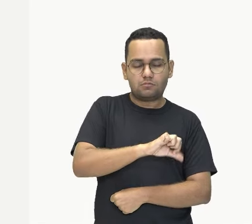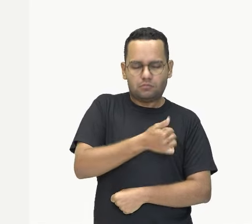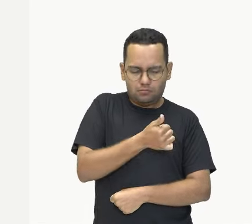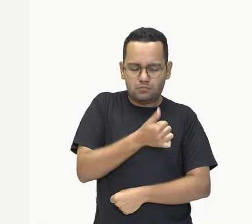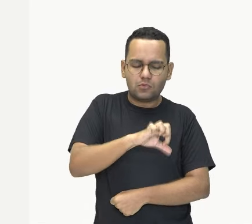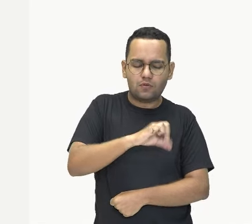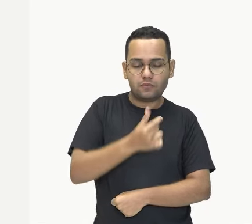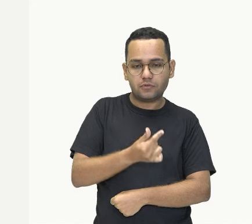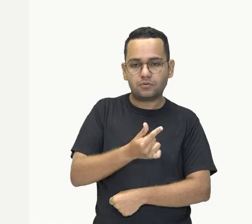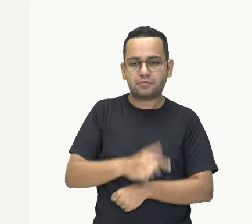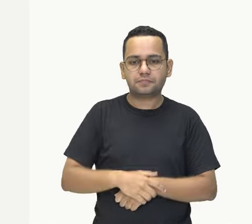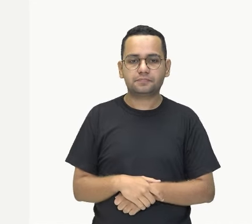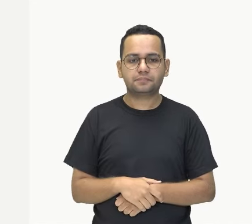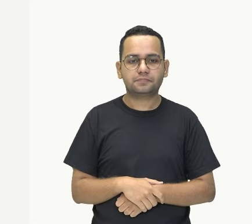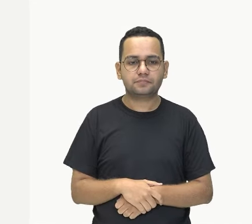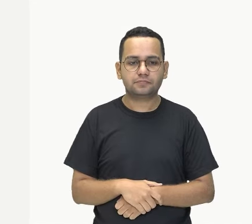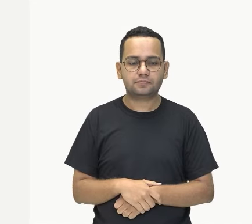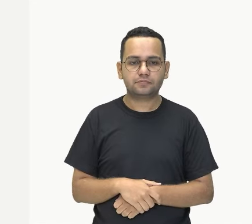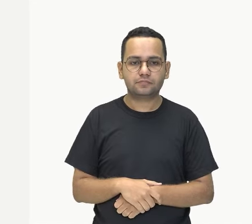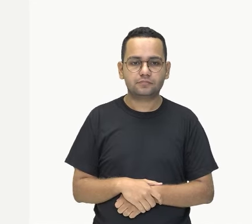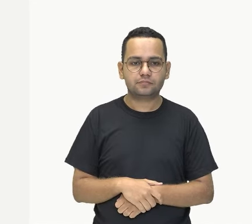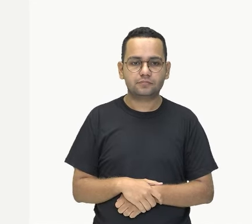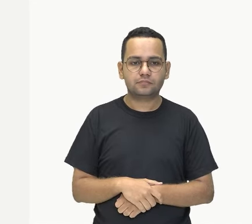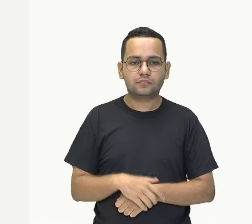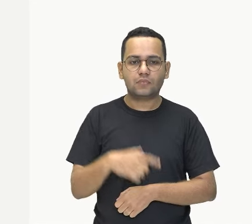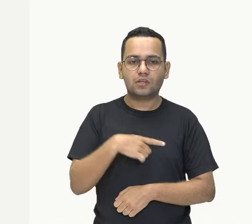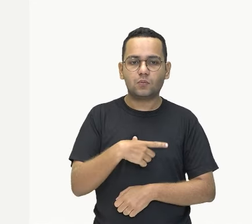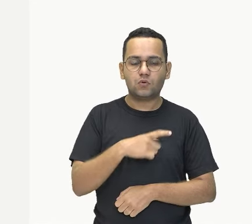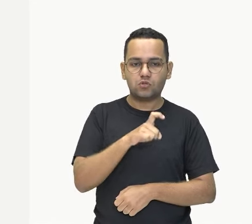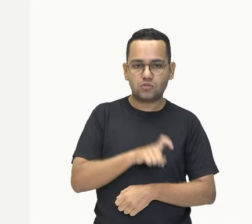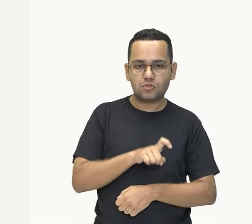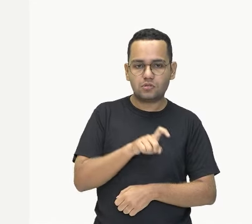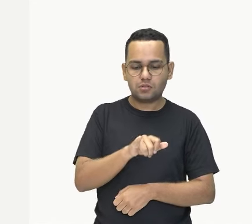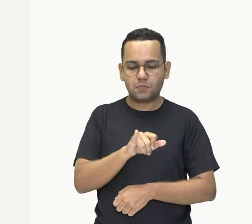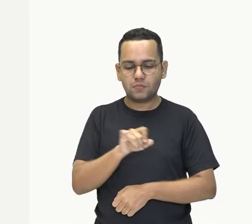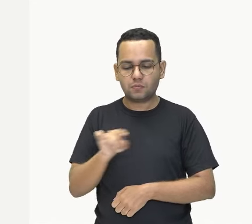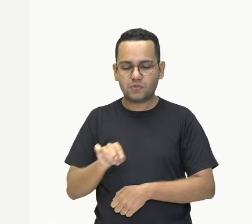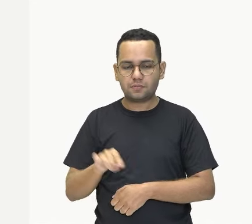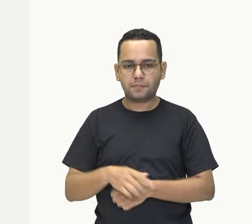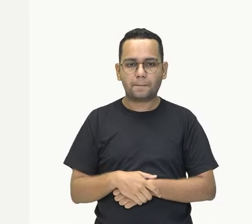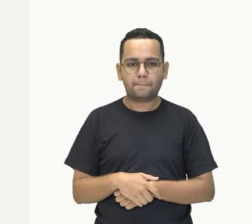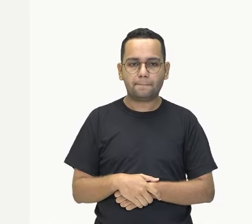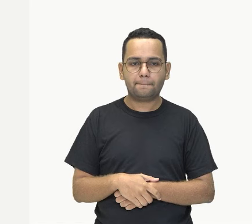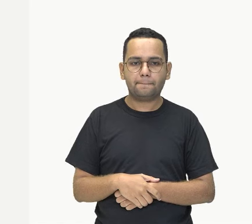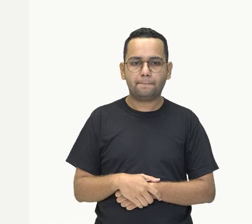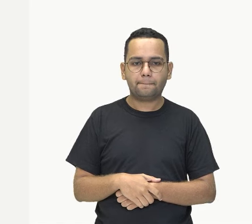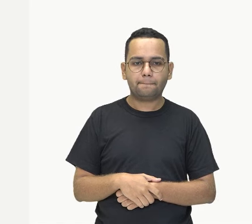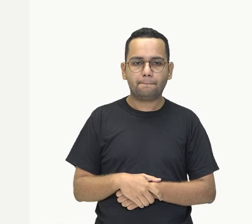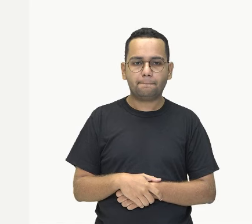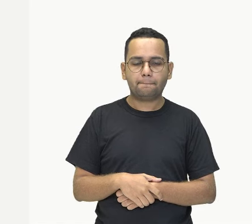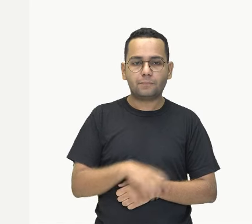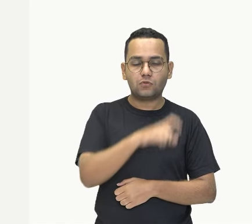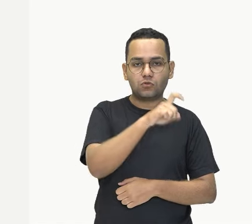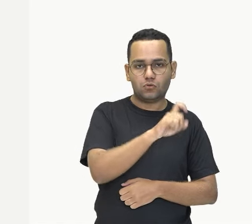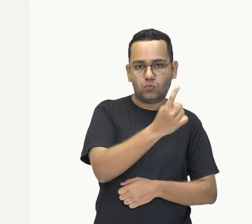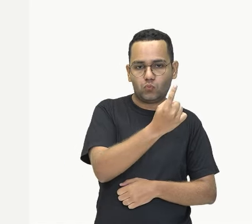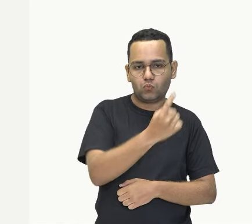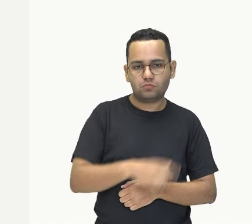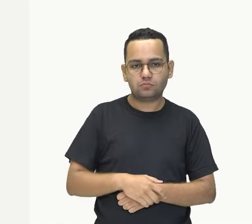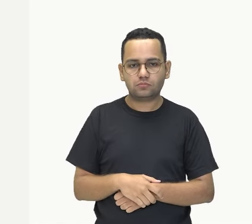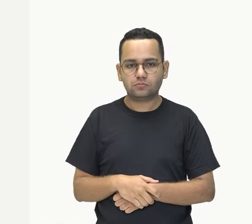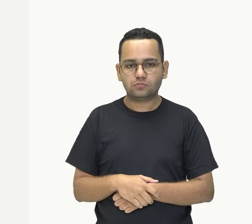192. Temos x, y e z. Olha do x. Aqui eu tenho 1. Então,